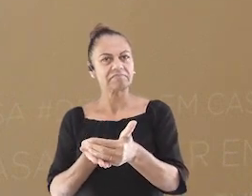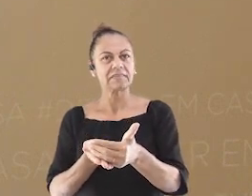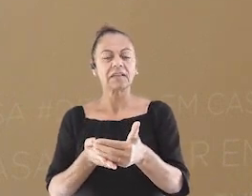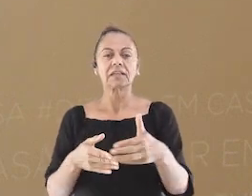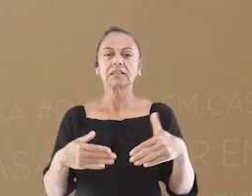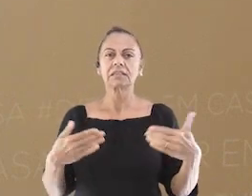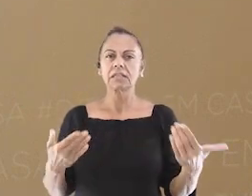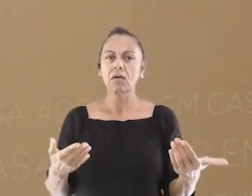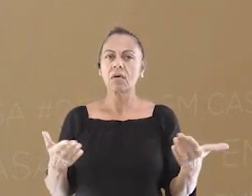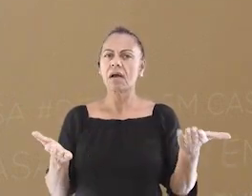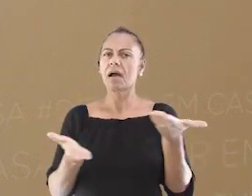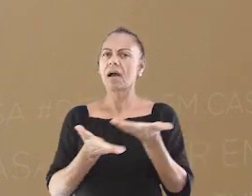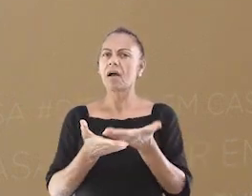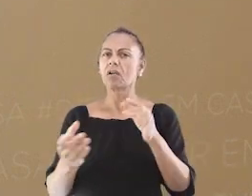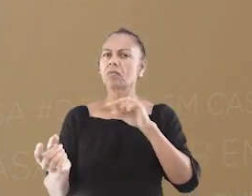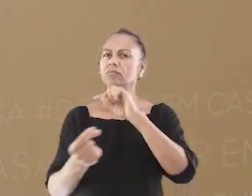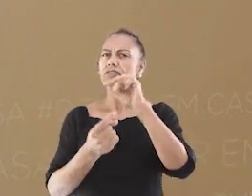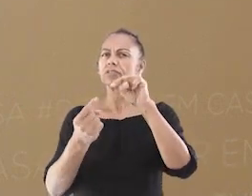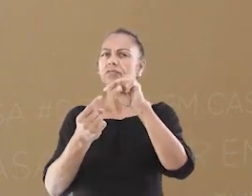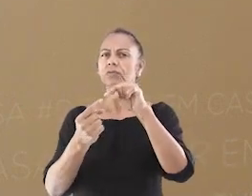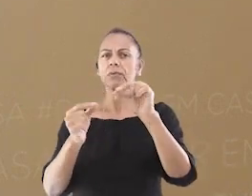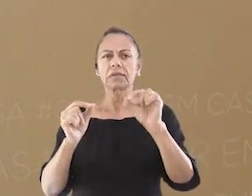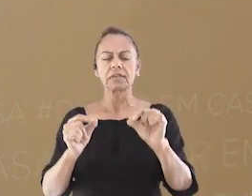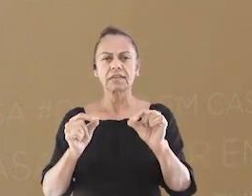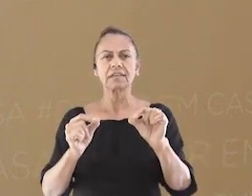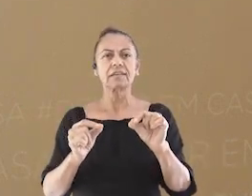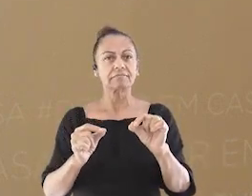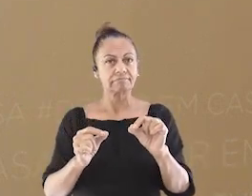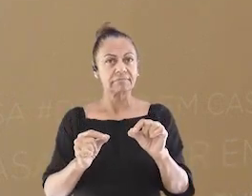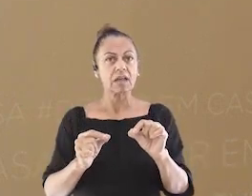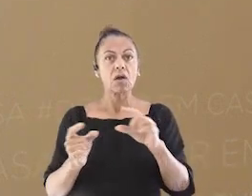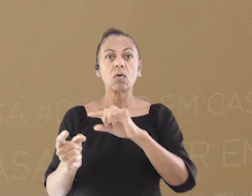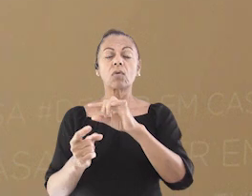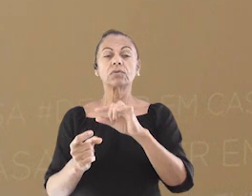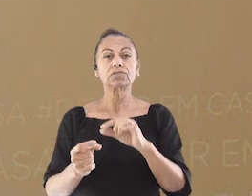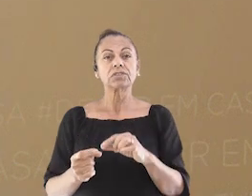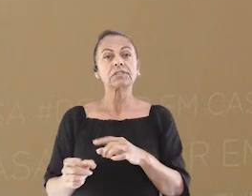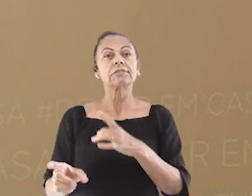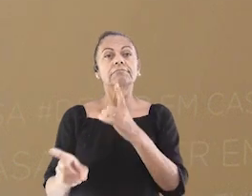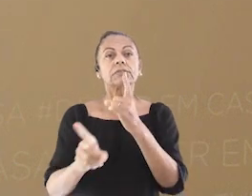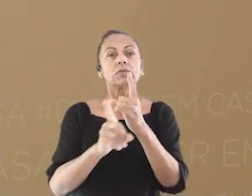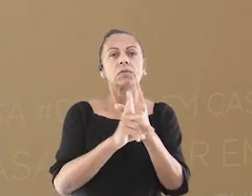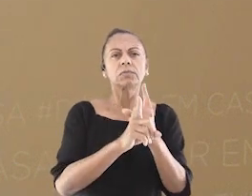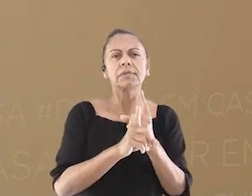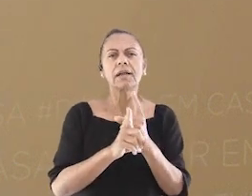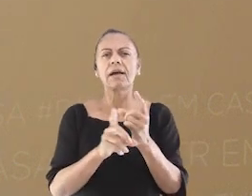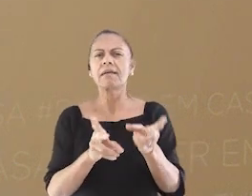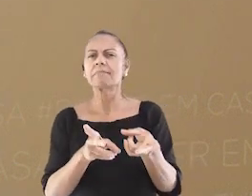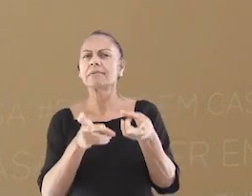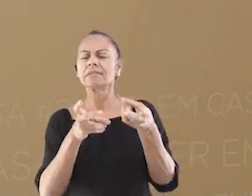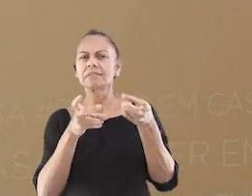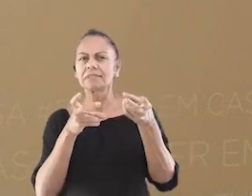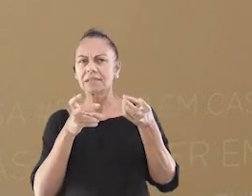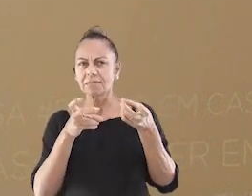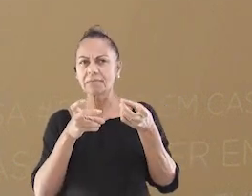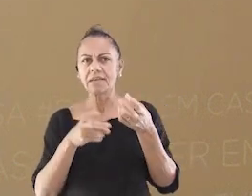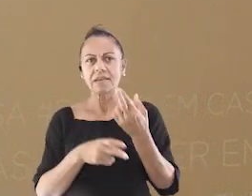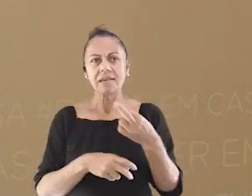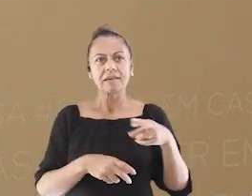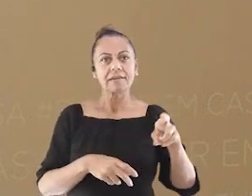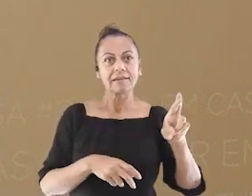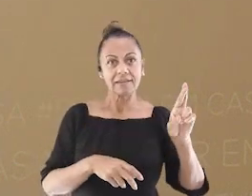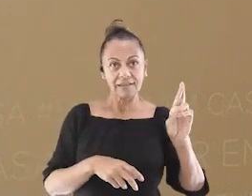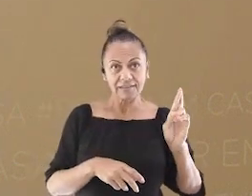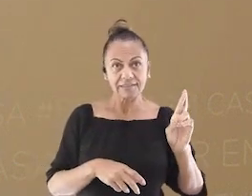Nesta aula, nós temos como objetivo identificar crenças e valores pessoais que orientam atitudes e